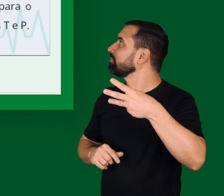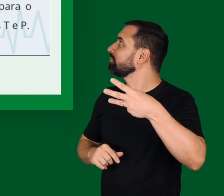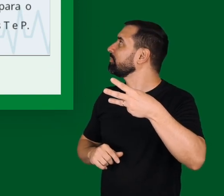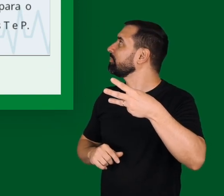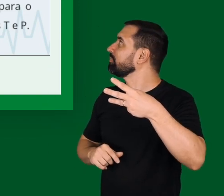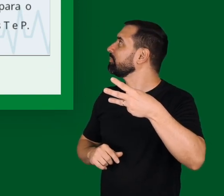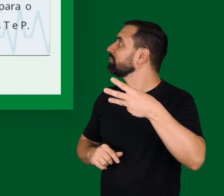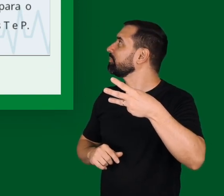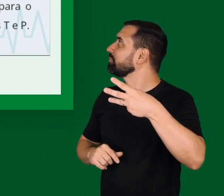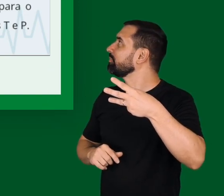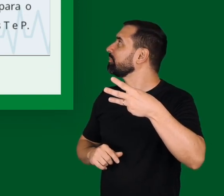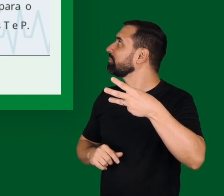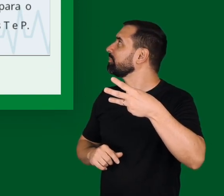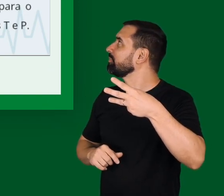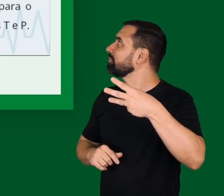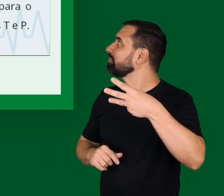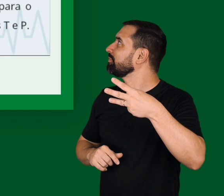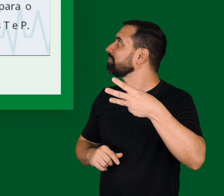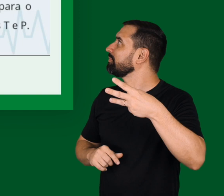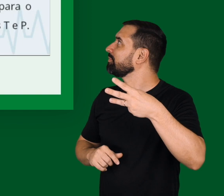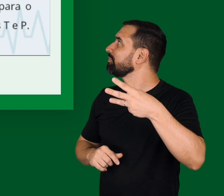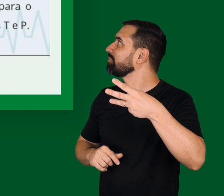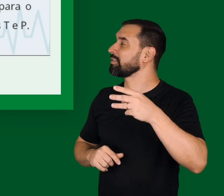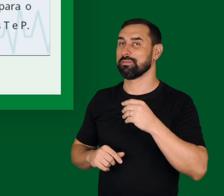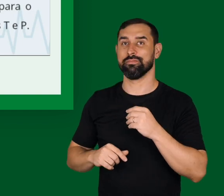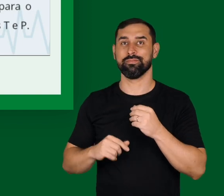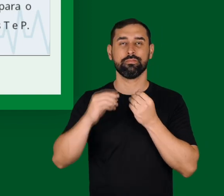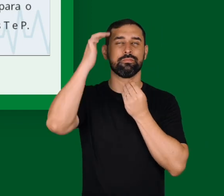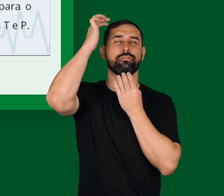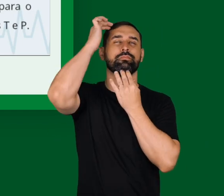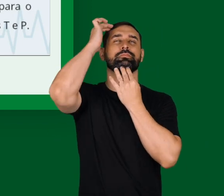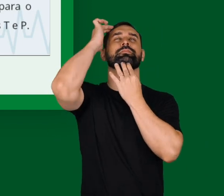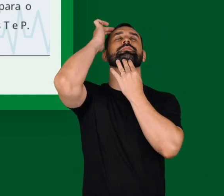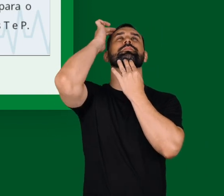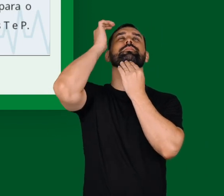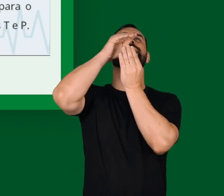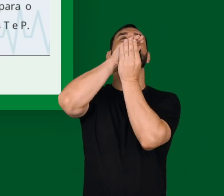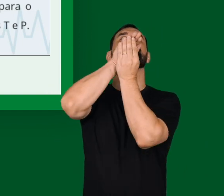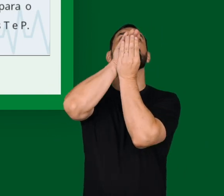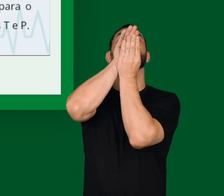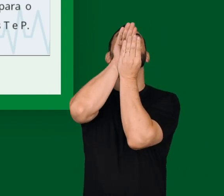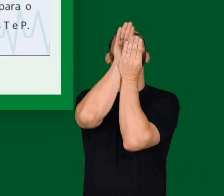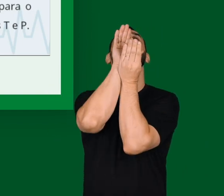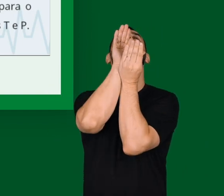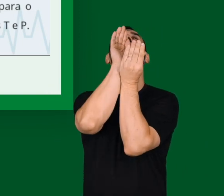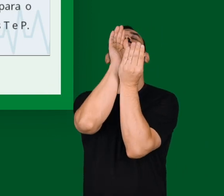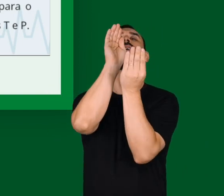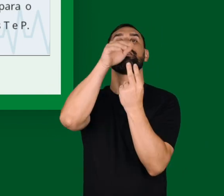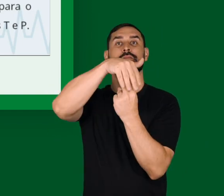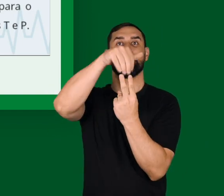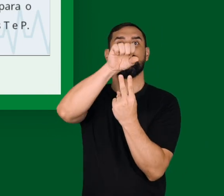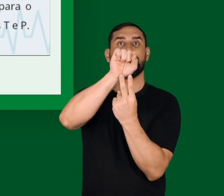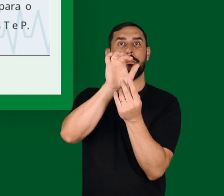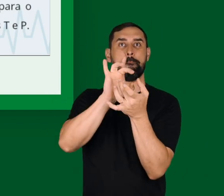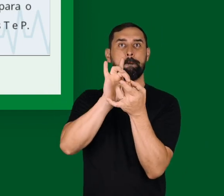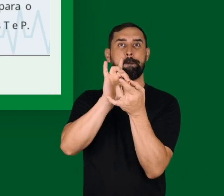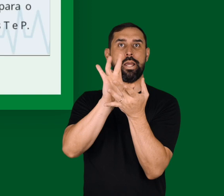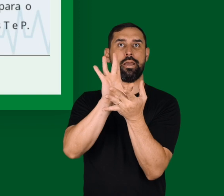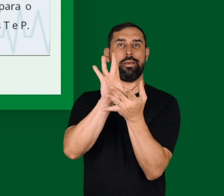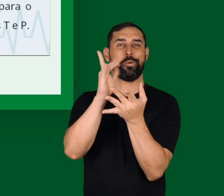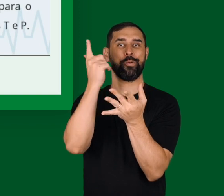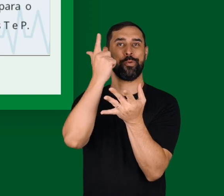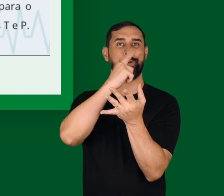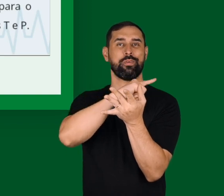linha do conduto auditivo externo, a gente vai conseguir abrir essa via aérea e garantir que ela